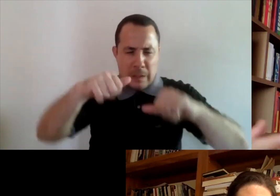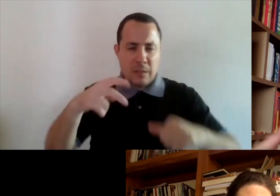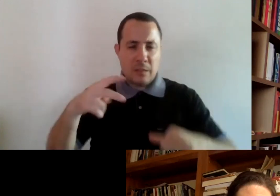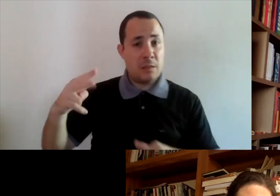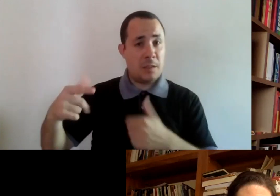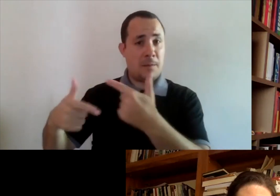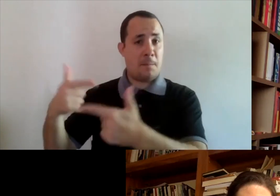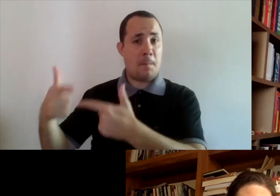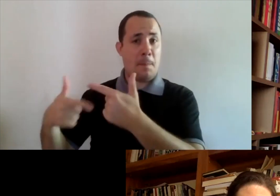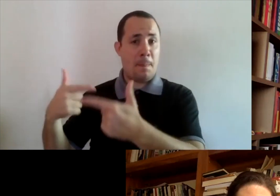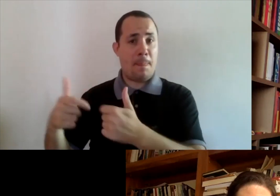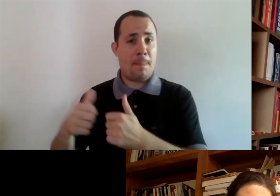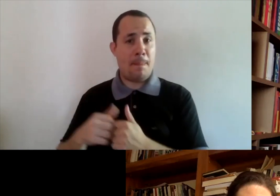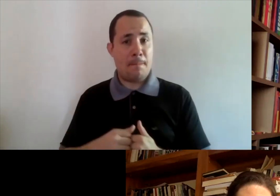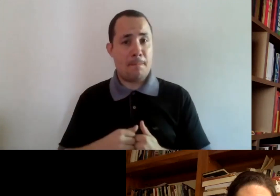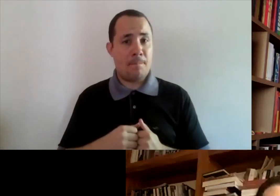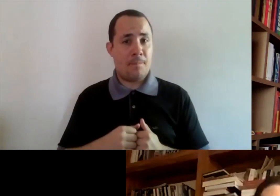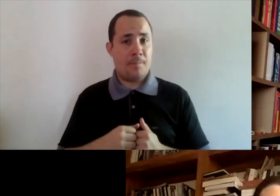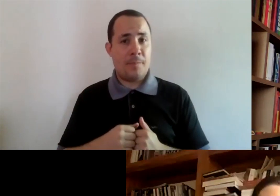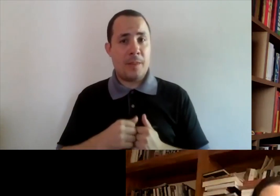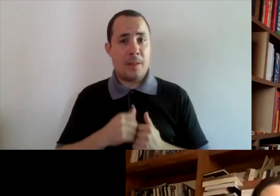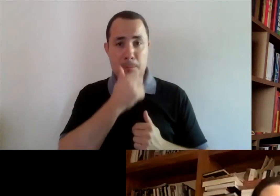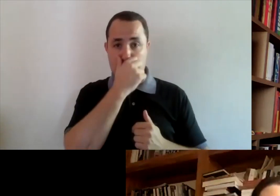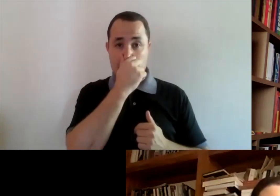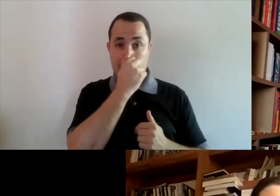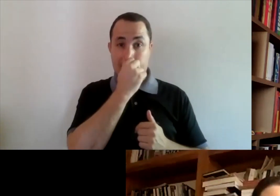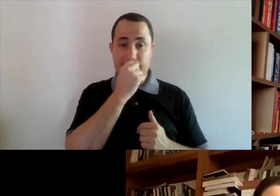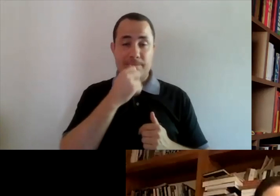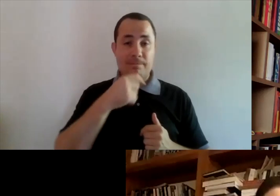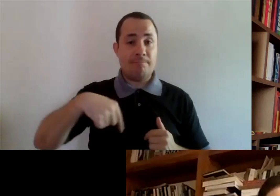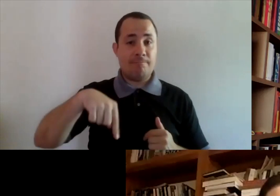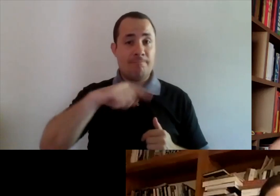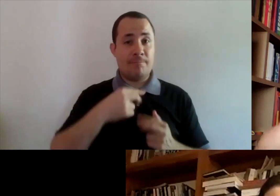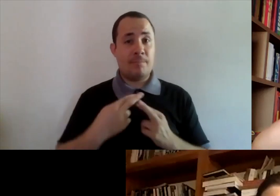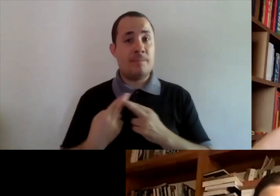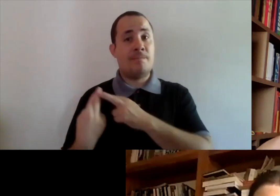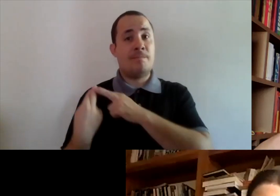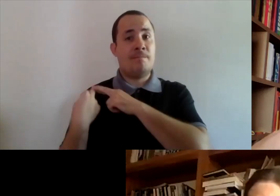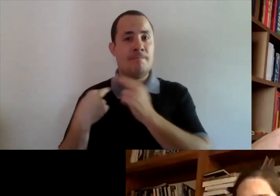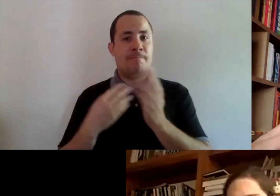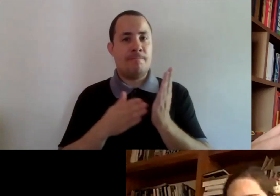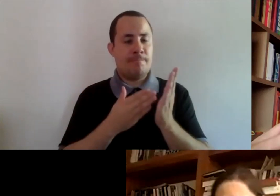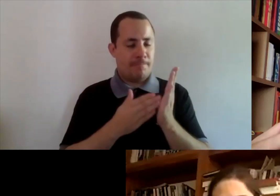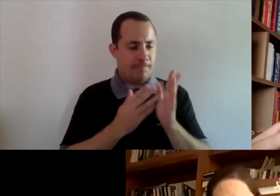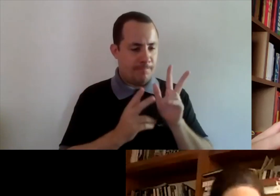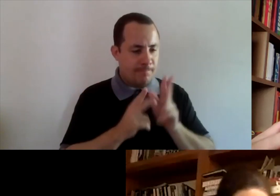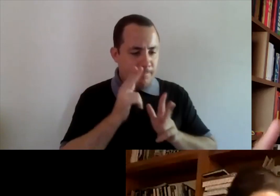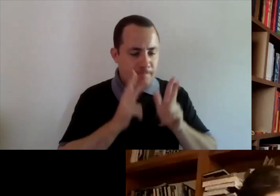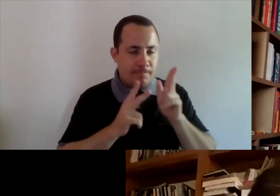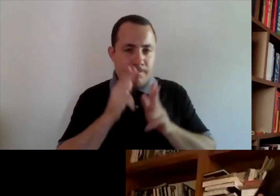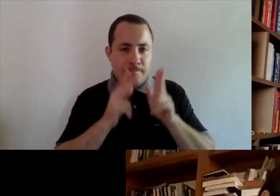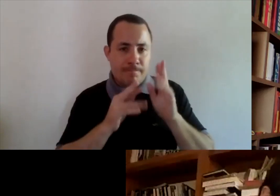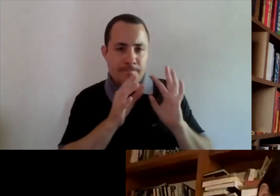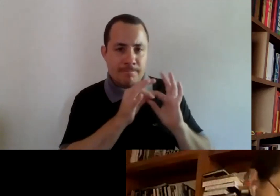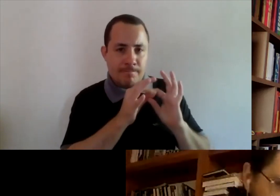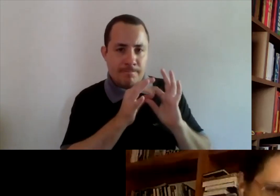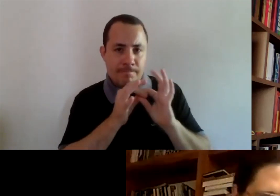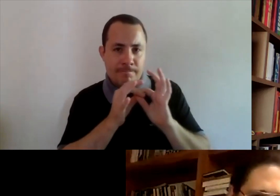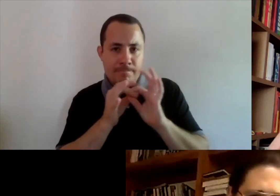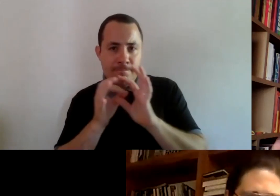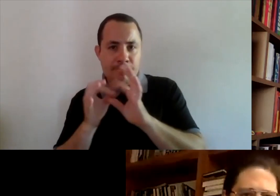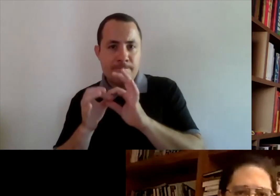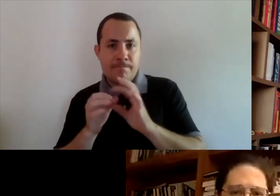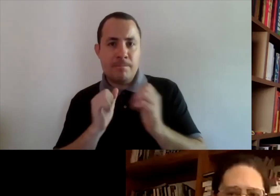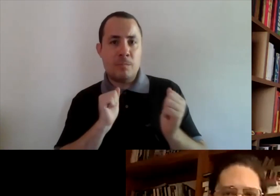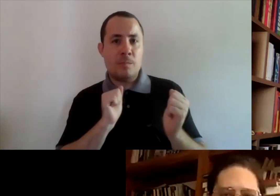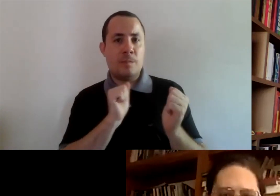nós nos parecemos muito nisso, né? De estar editando livros, próximo dos autores,